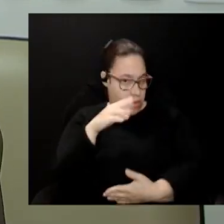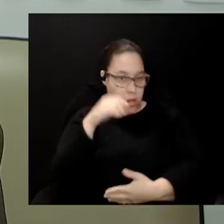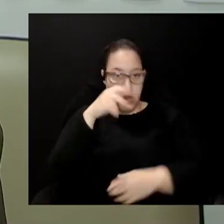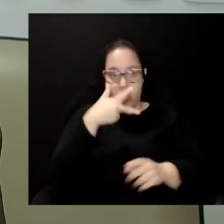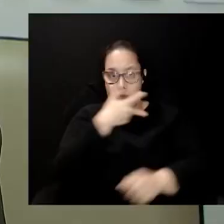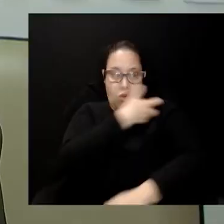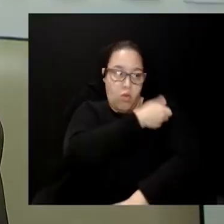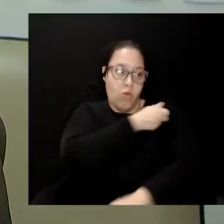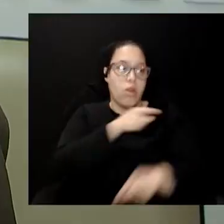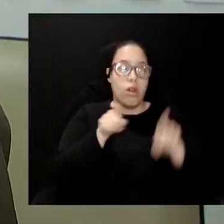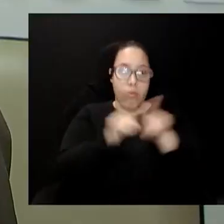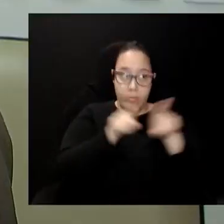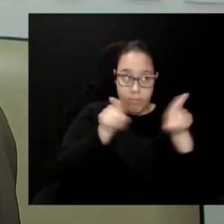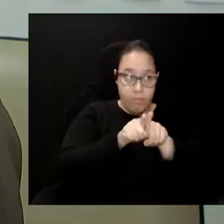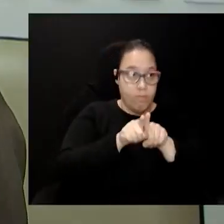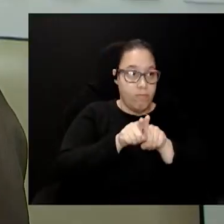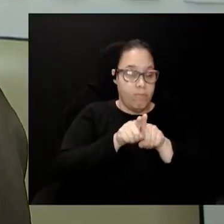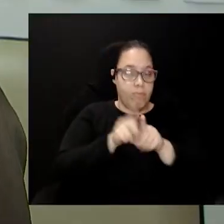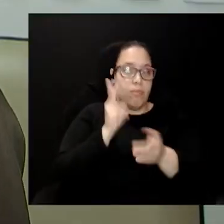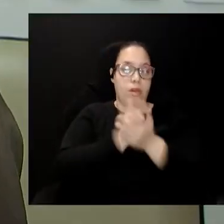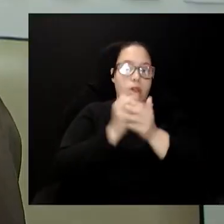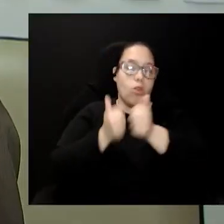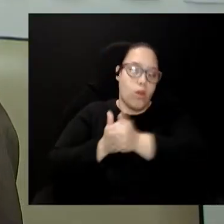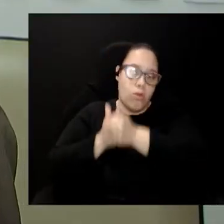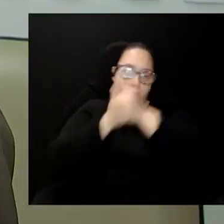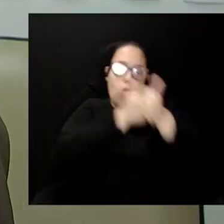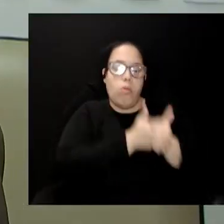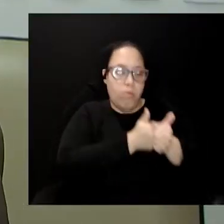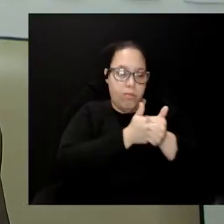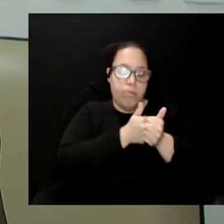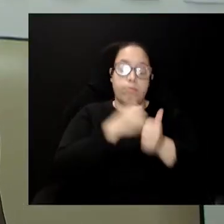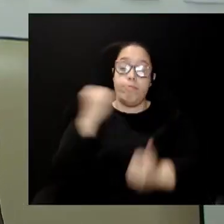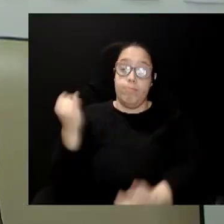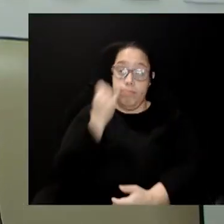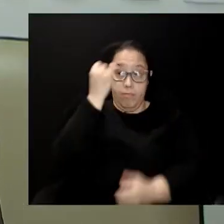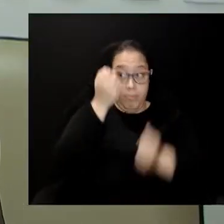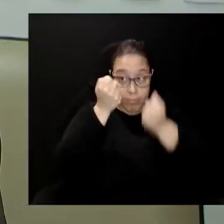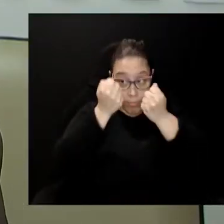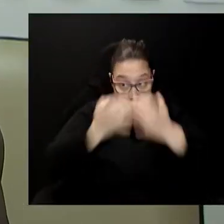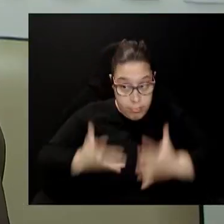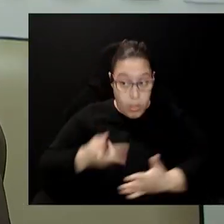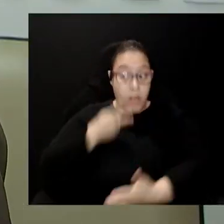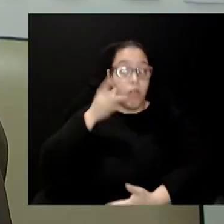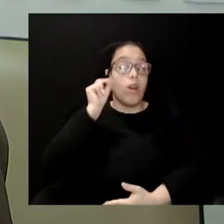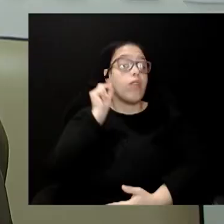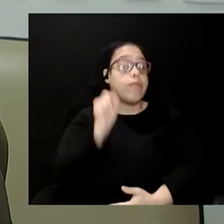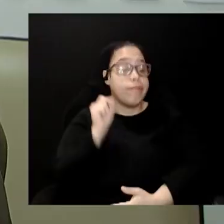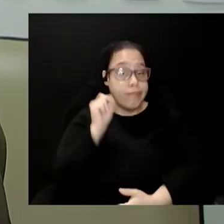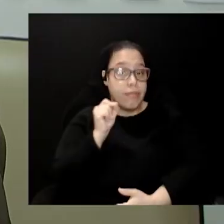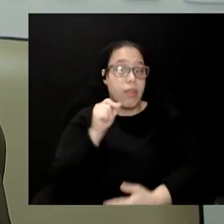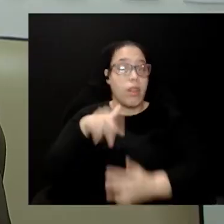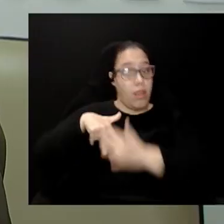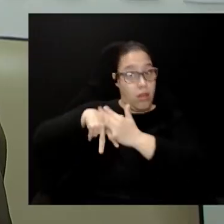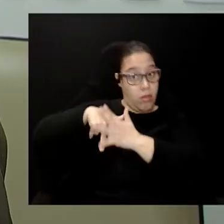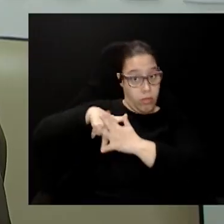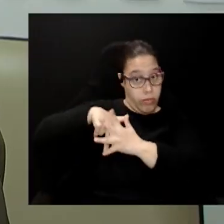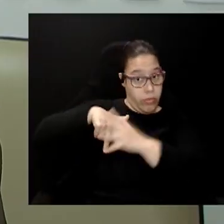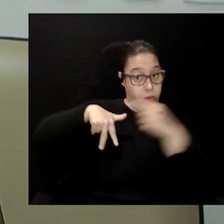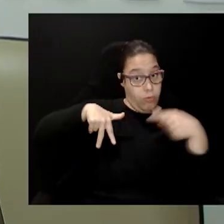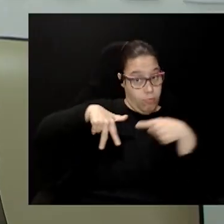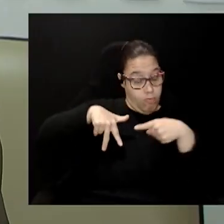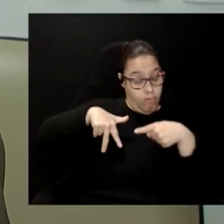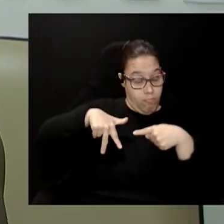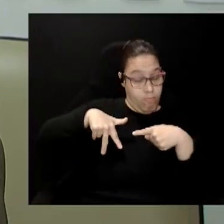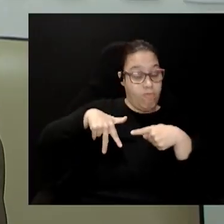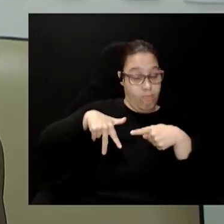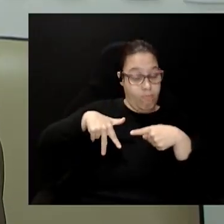vai ser sempre acompanhado, e importante também dizer que esse paciente, quando toda